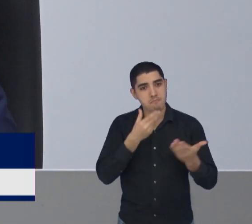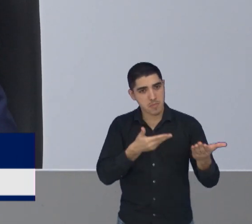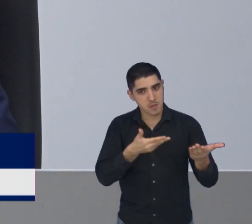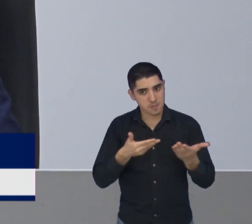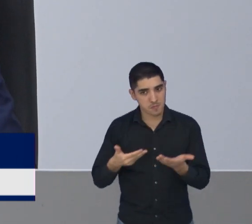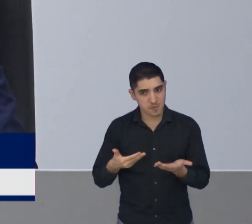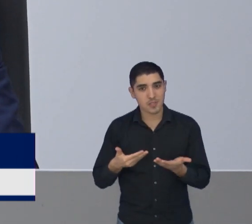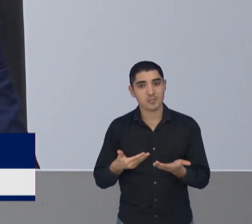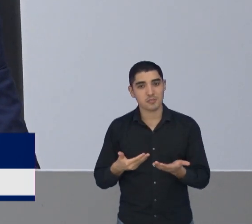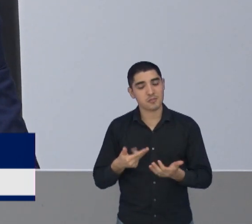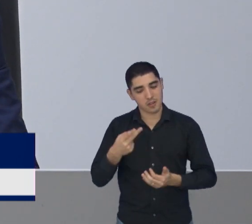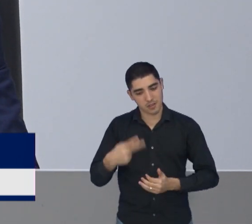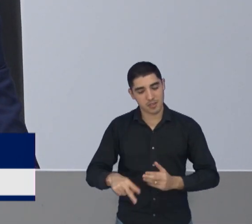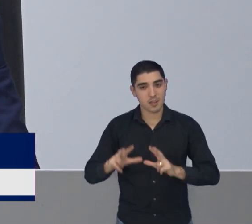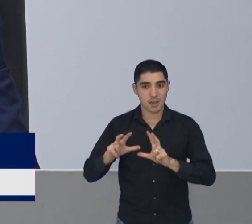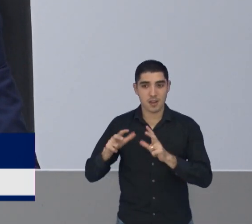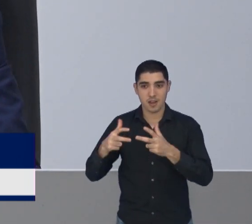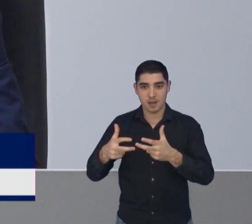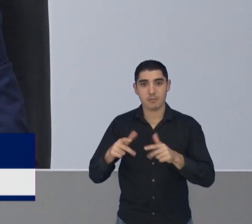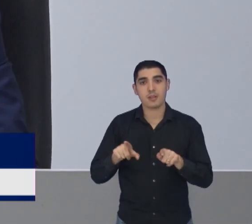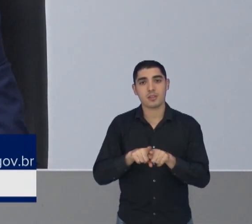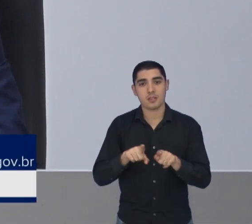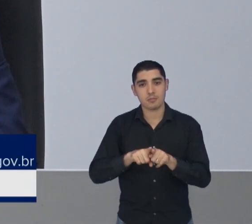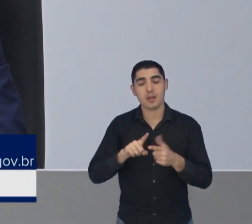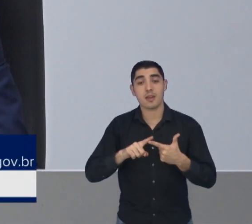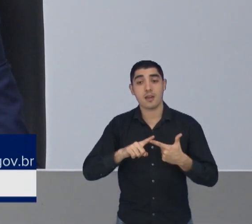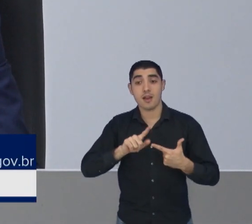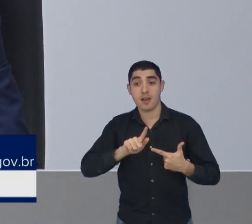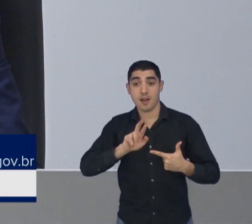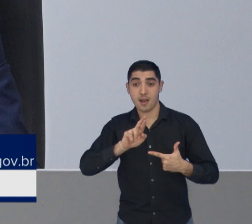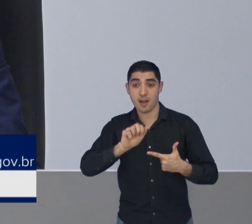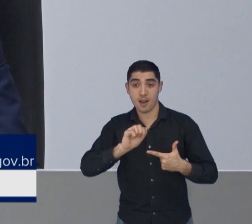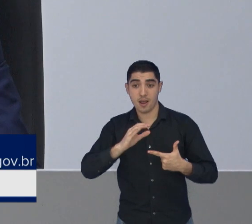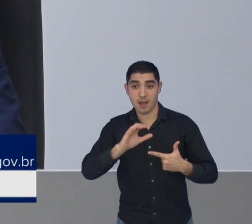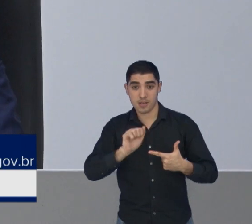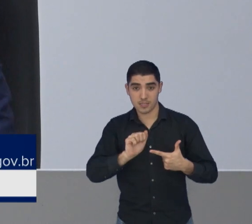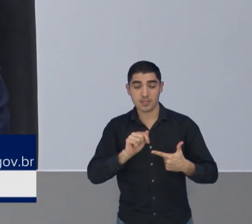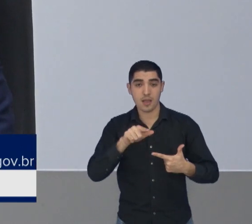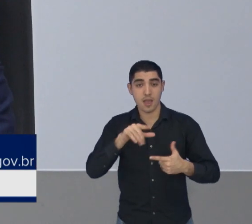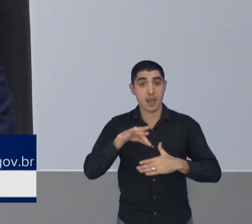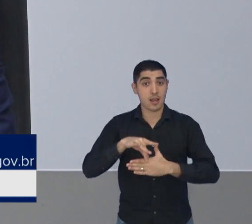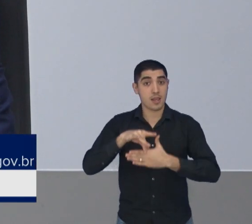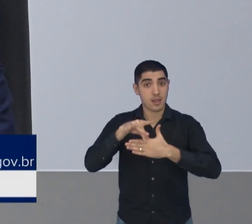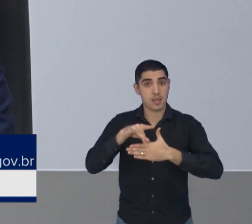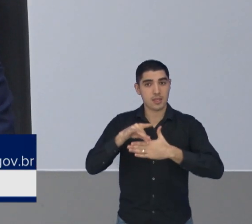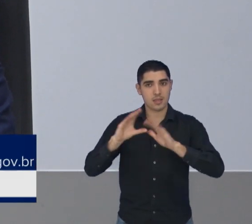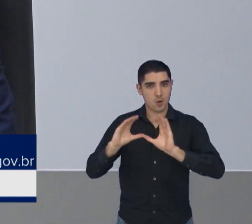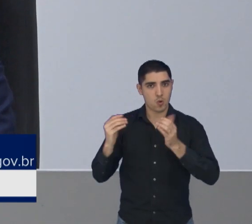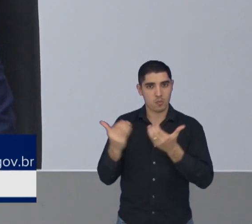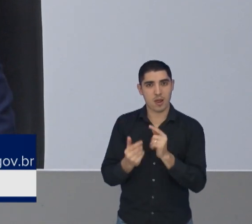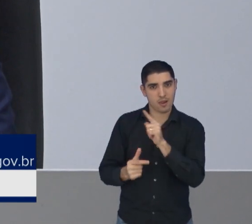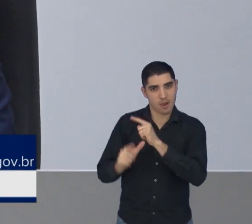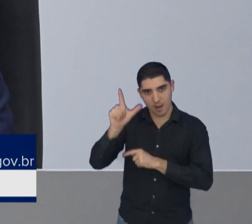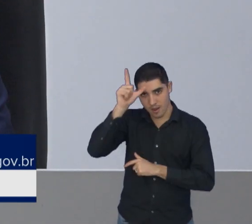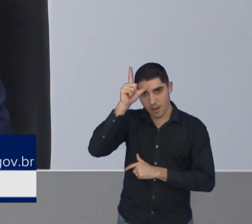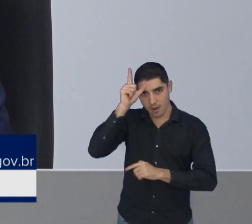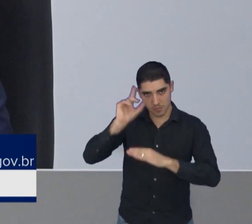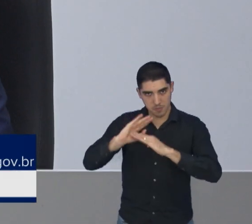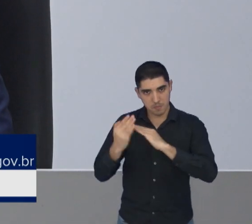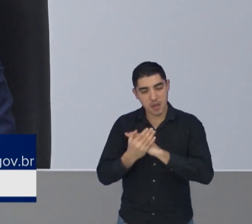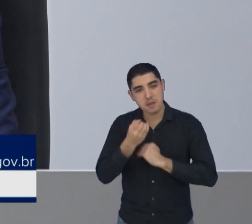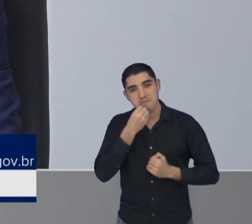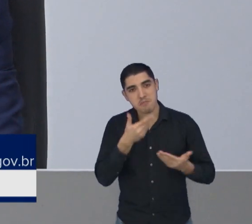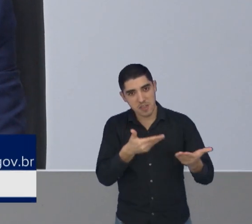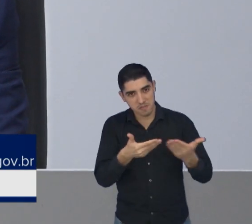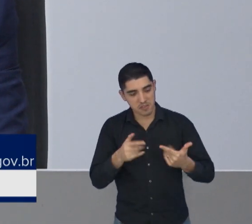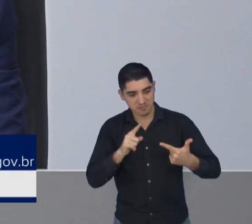Casa do Povo. A Graça, líder comunitária lá do Campos dos Alemães. Seja bem-vindo, Graça, essa